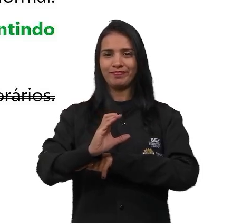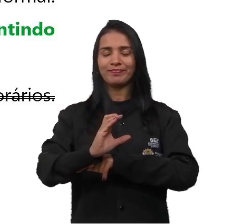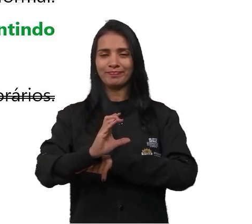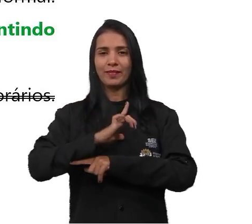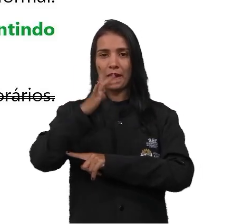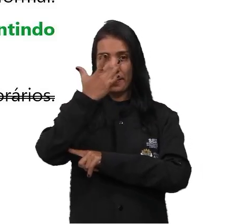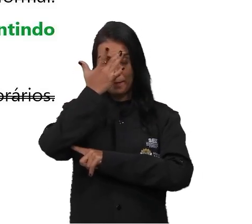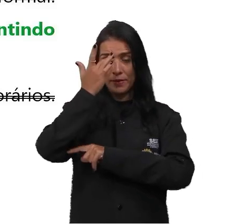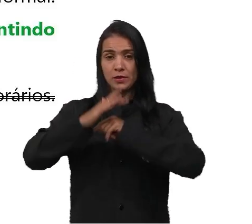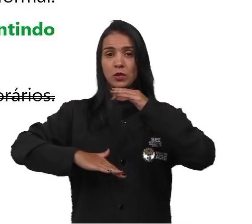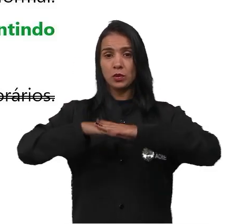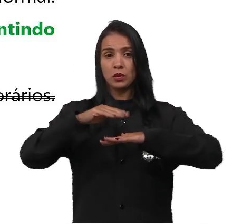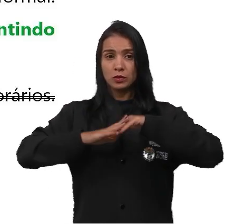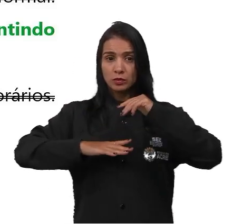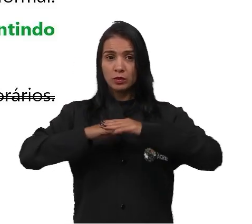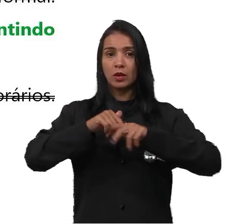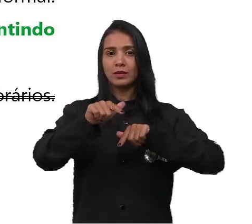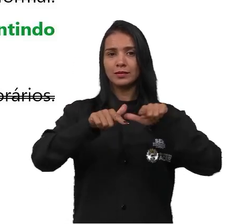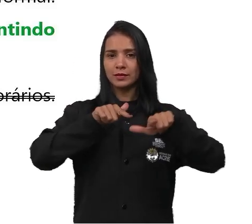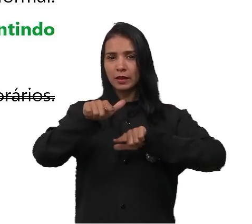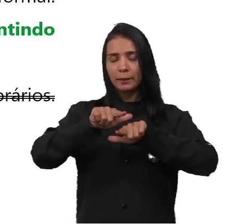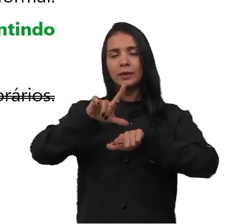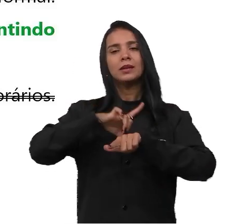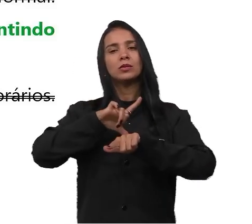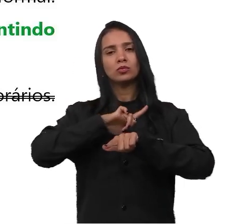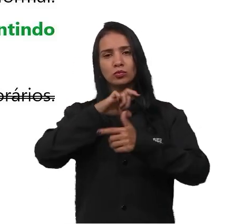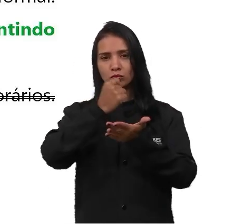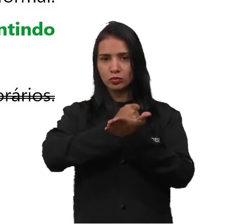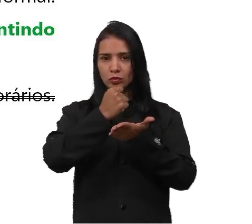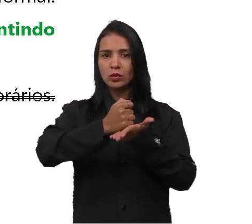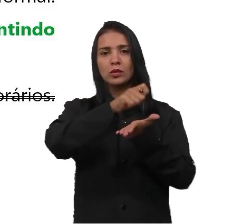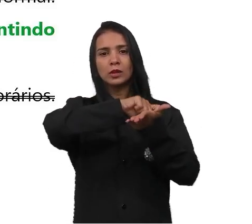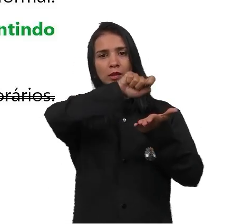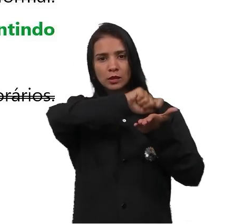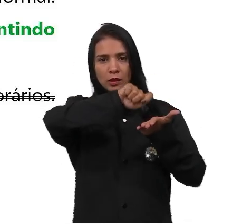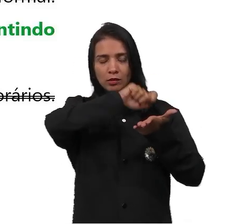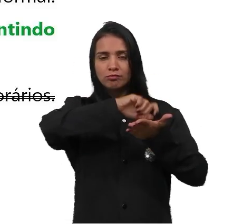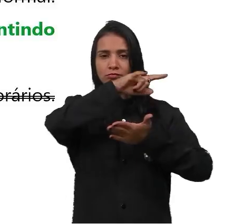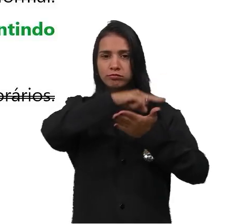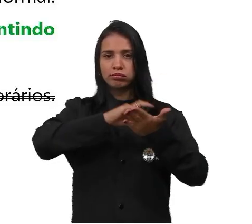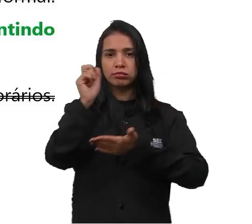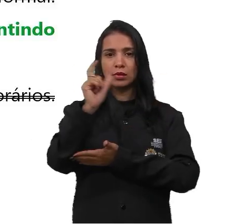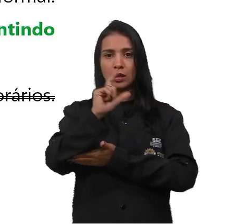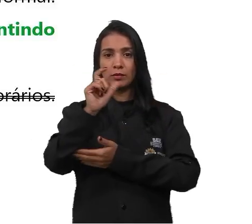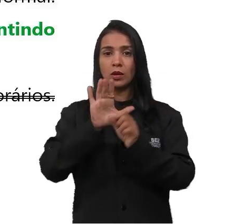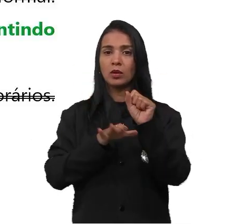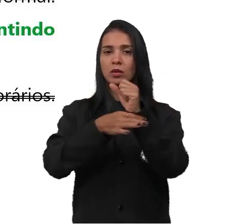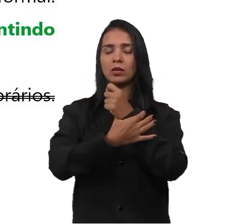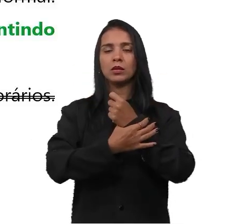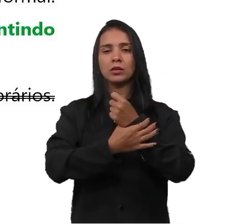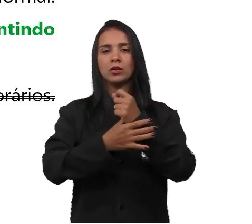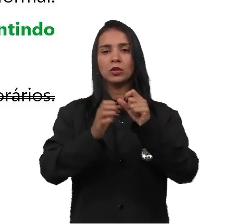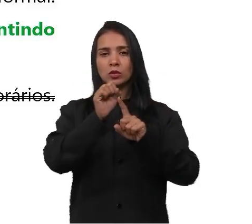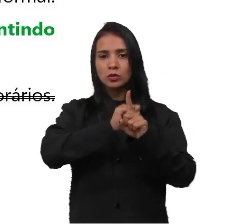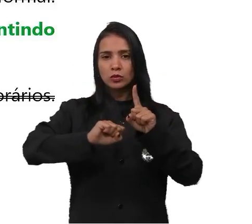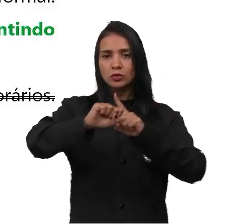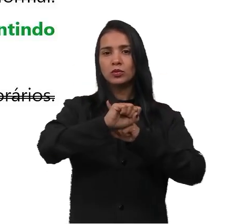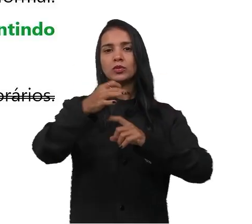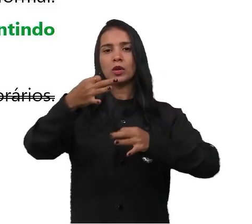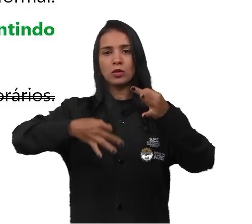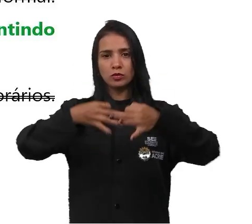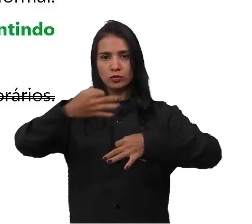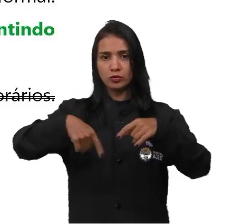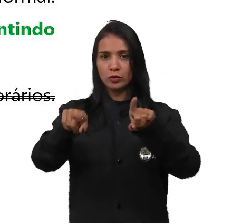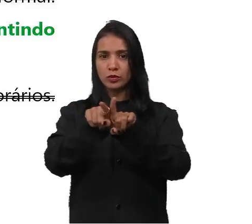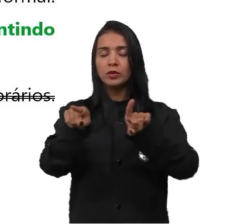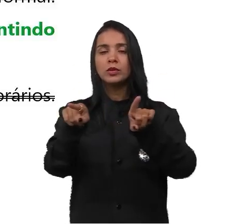possui vínculo empregatício registrado, garantindo segurança jurídica e social e,